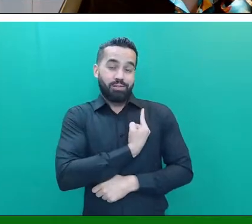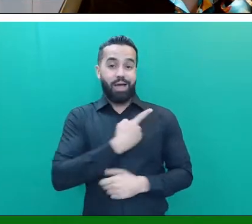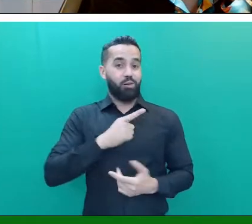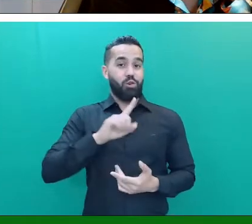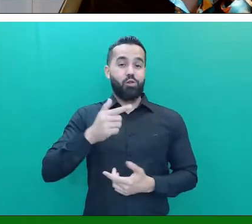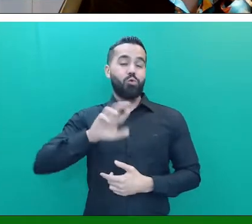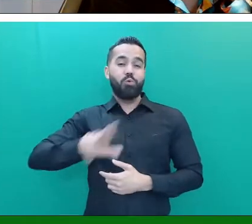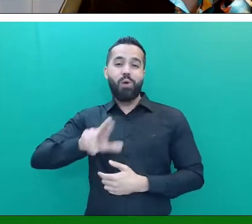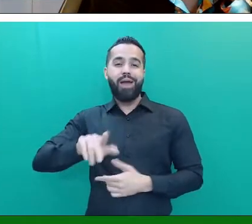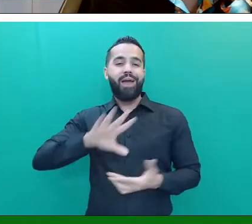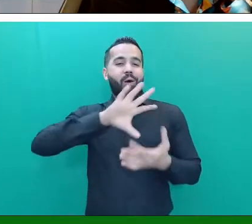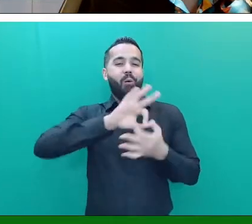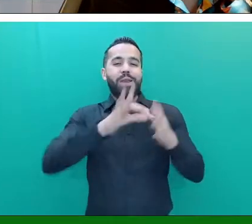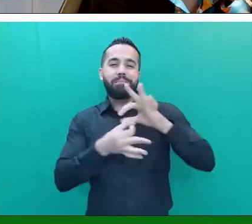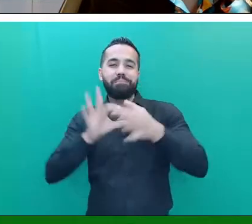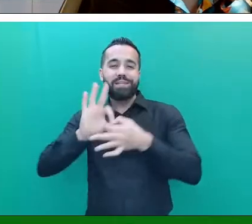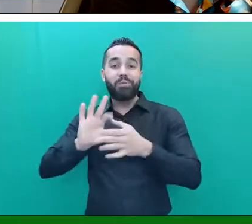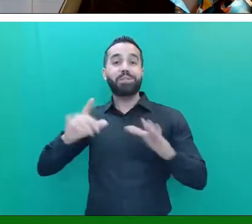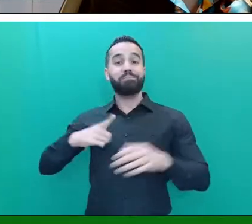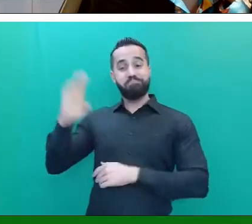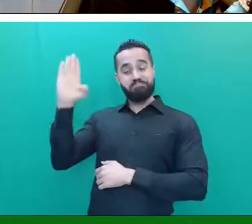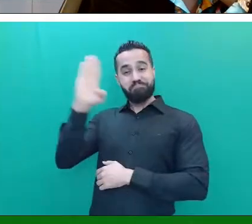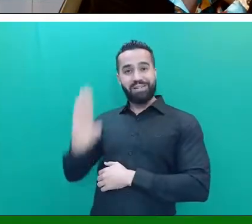série de coisas. Portanto,